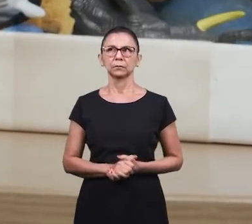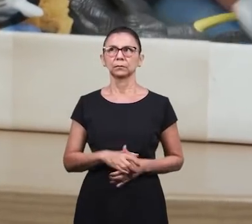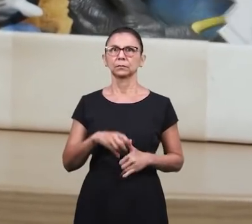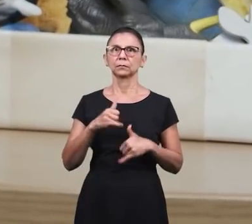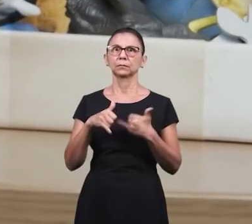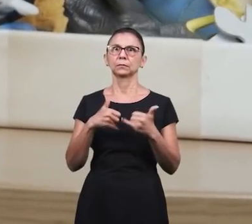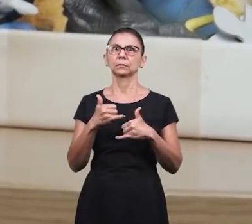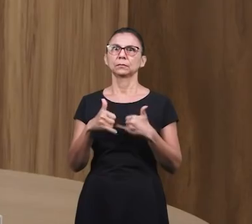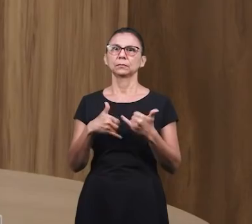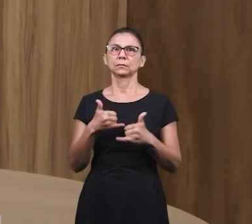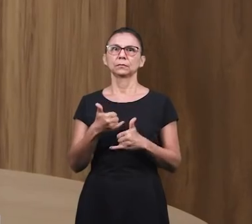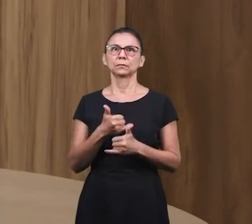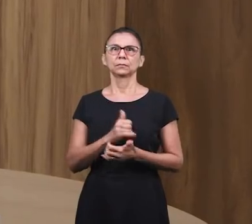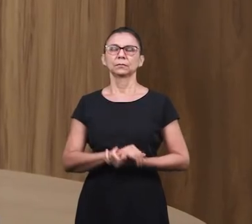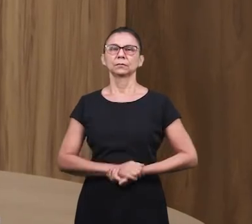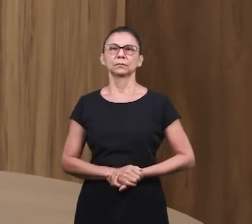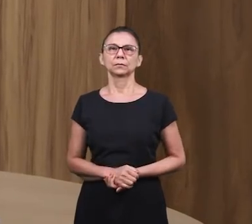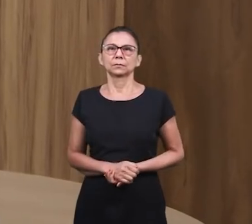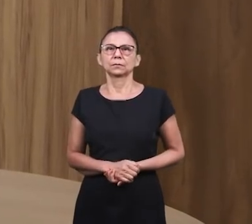quebra-cabeça.